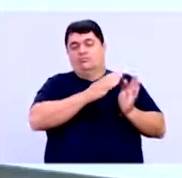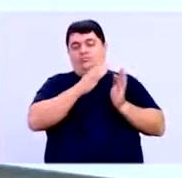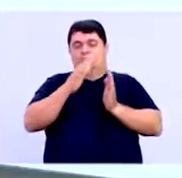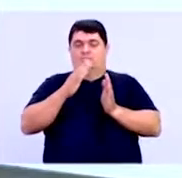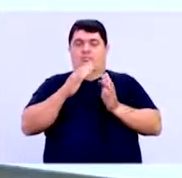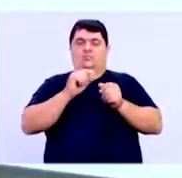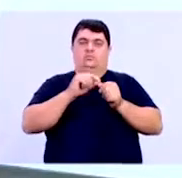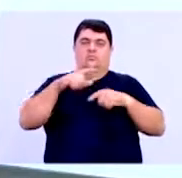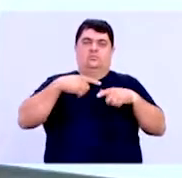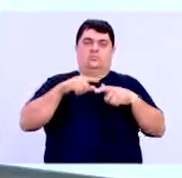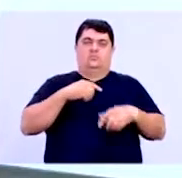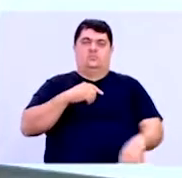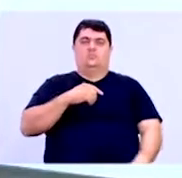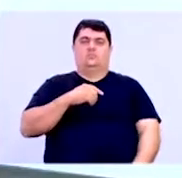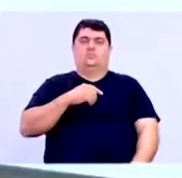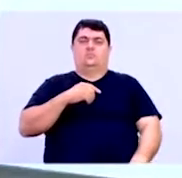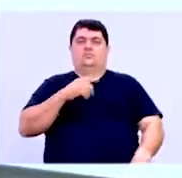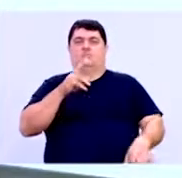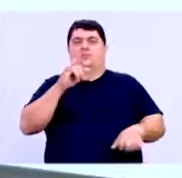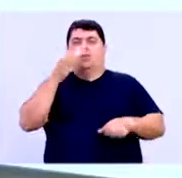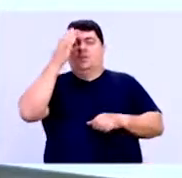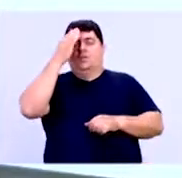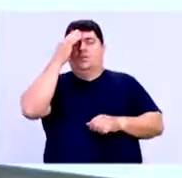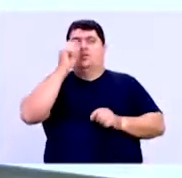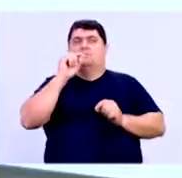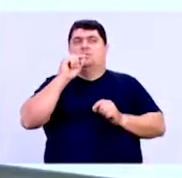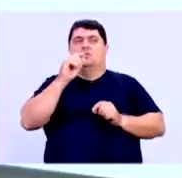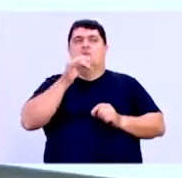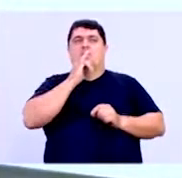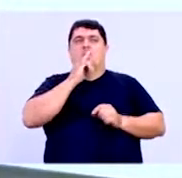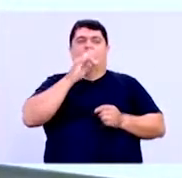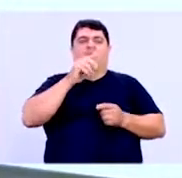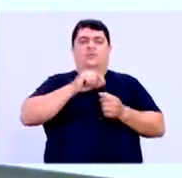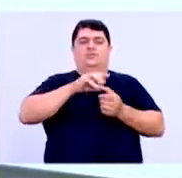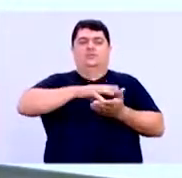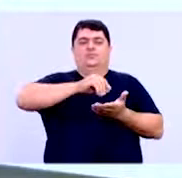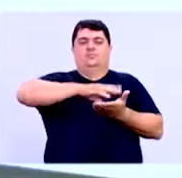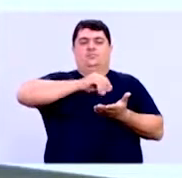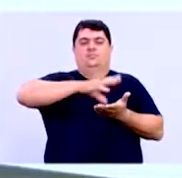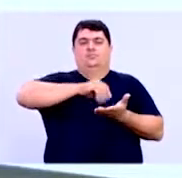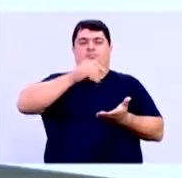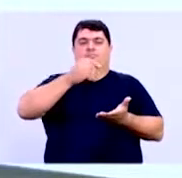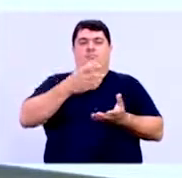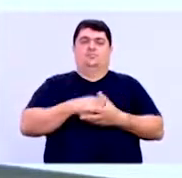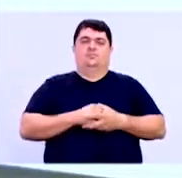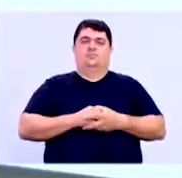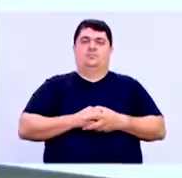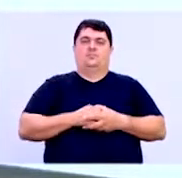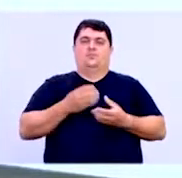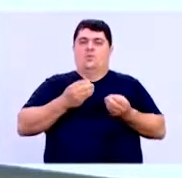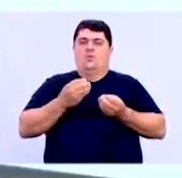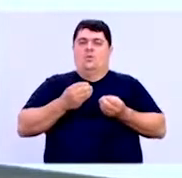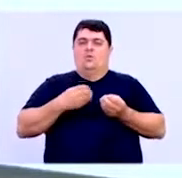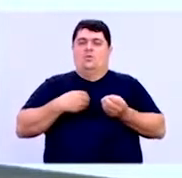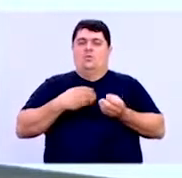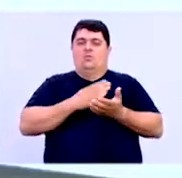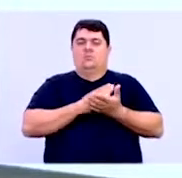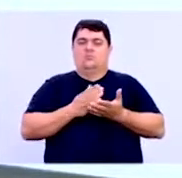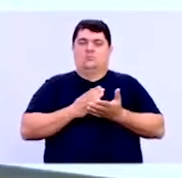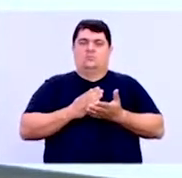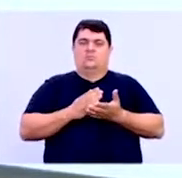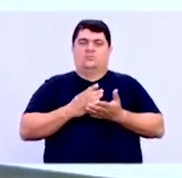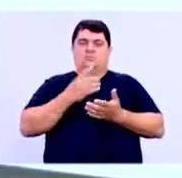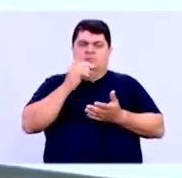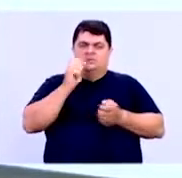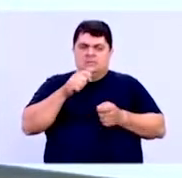ações. Então, vamos entender que eu quero abrir uma empresa de copiadora, Xerox. Como é que eu vou começar